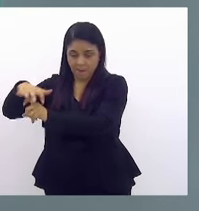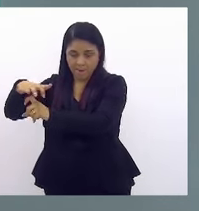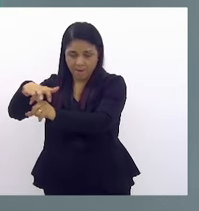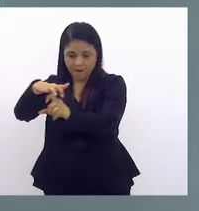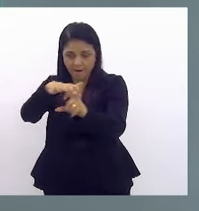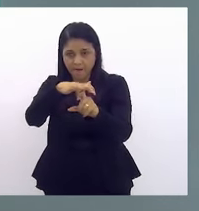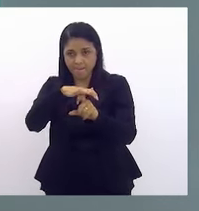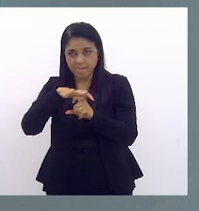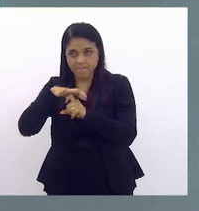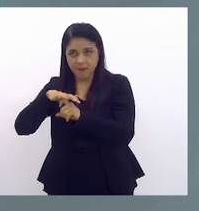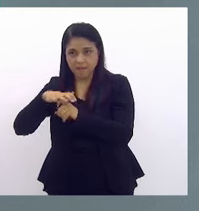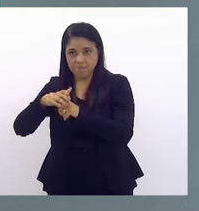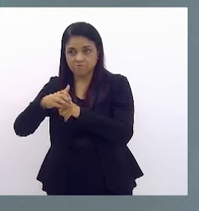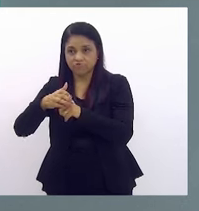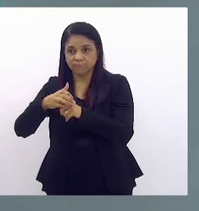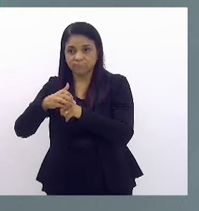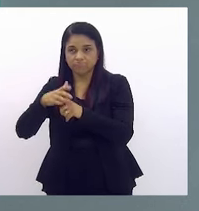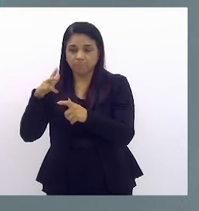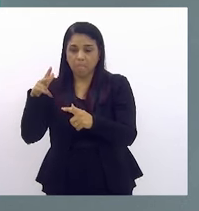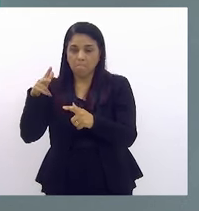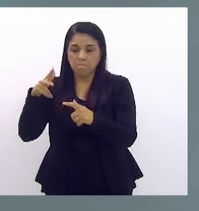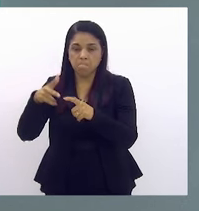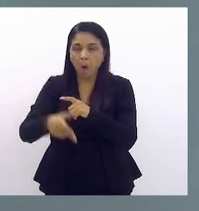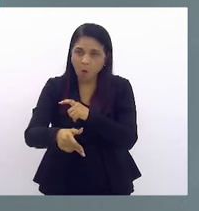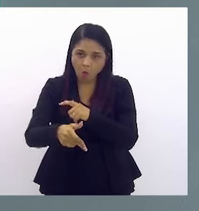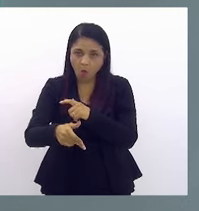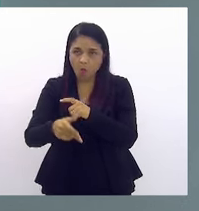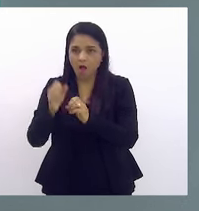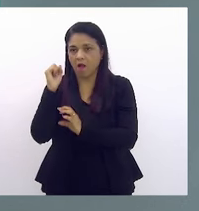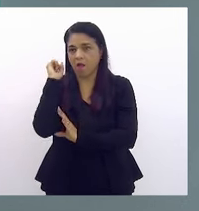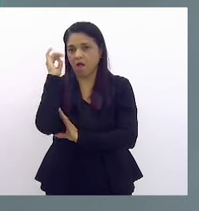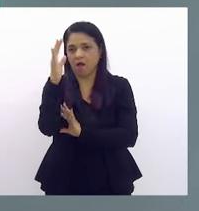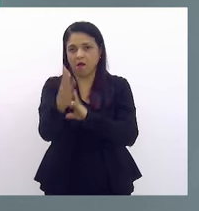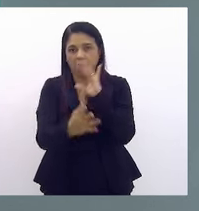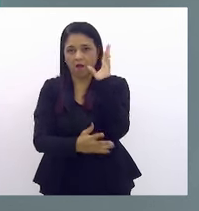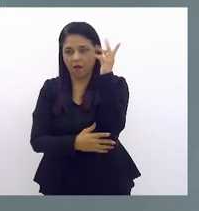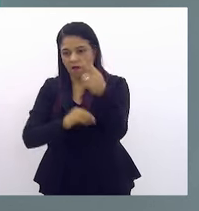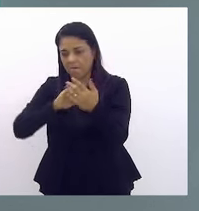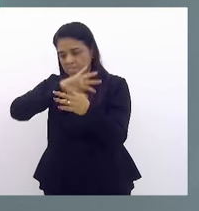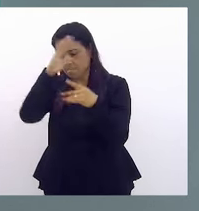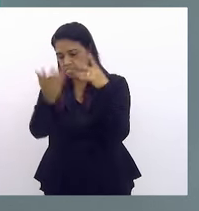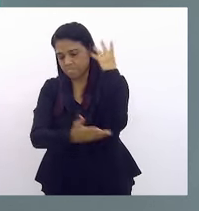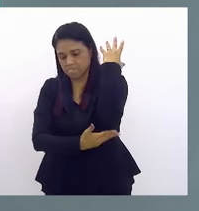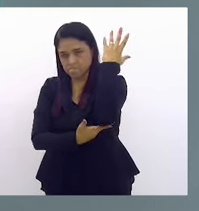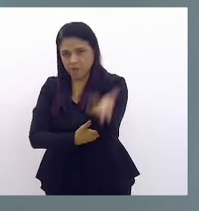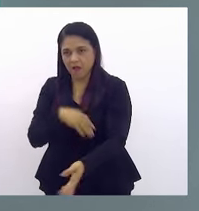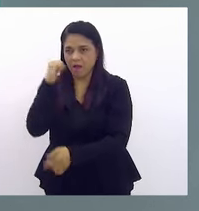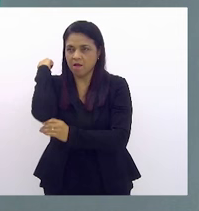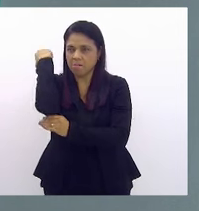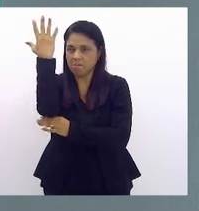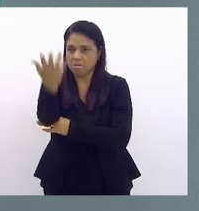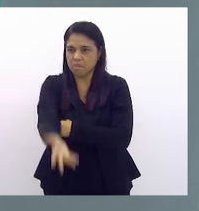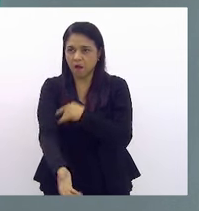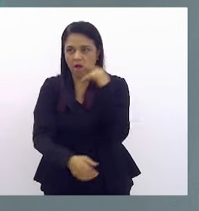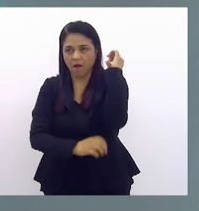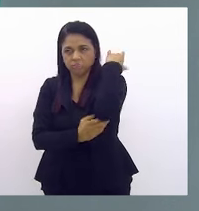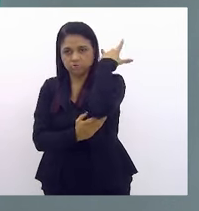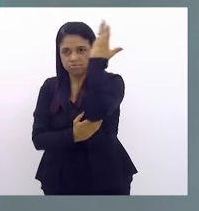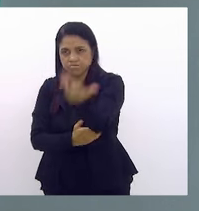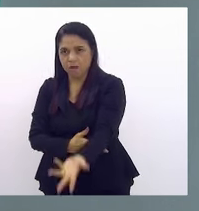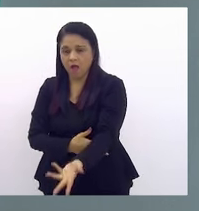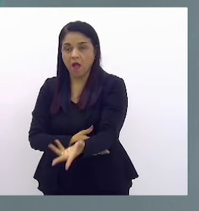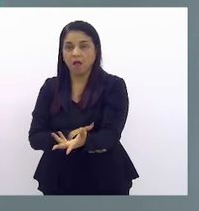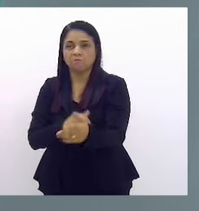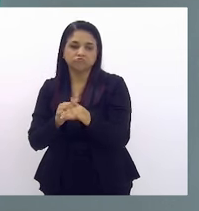simplesmente interrompeu o lugar por onde passava a fauna. Tá? Então, a fauna ficou... Quem ficou para